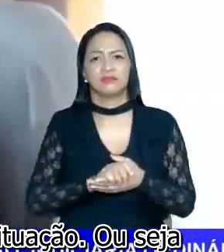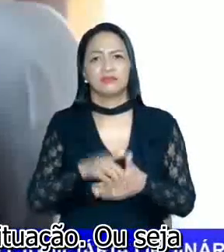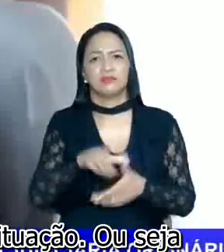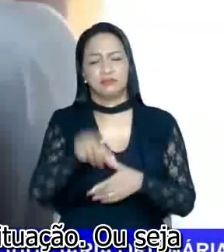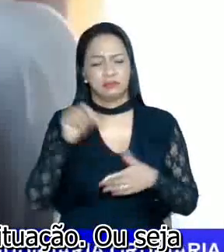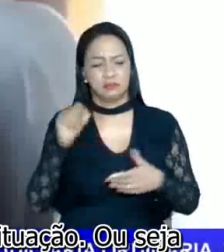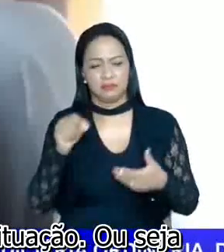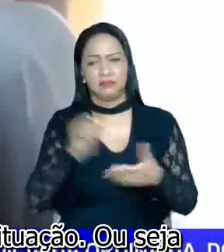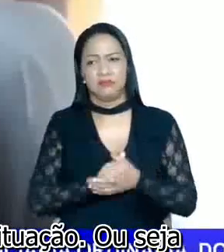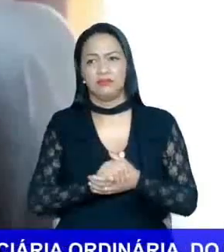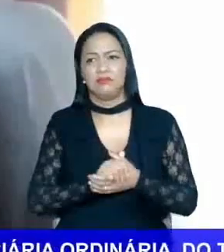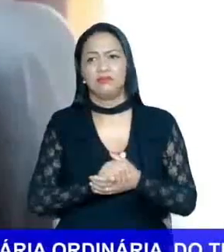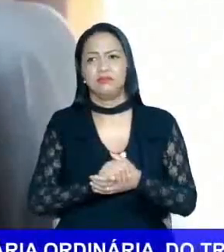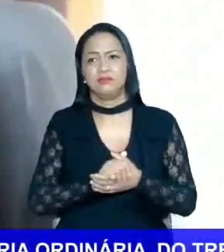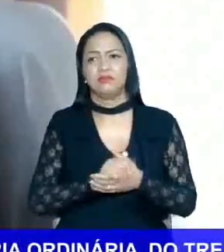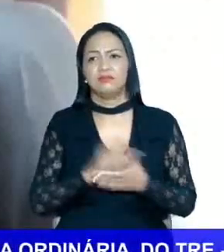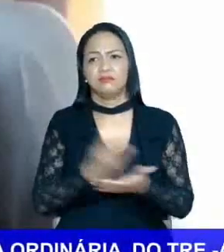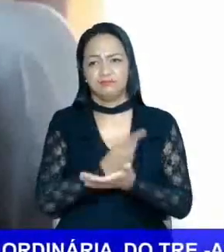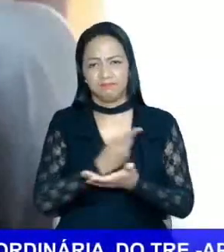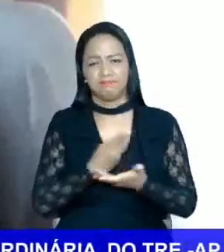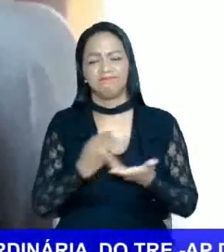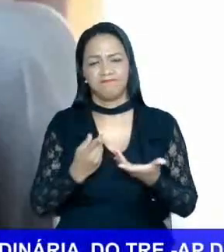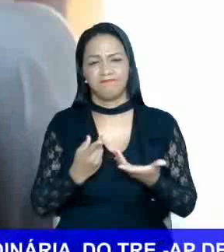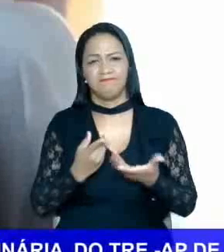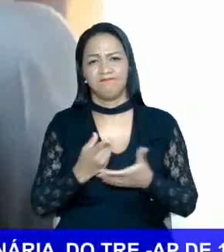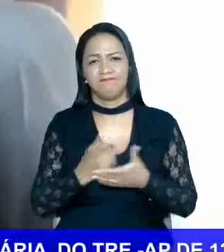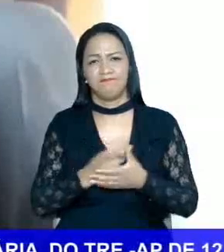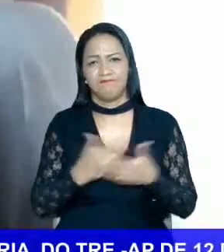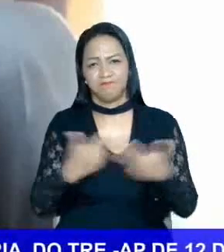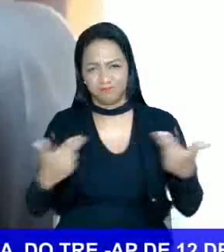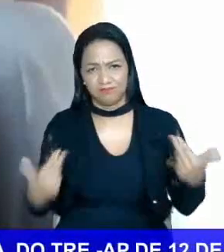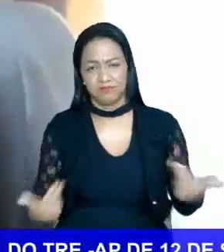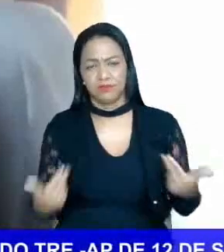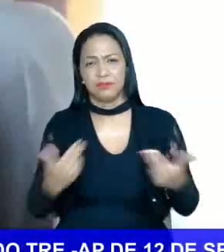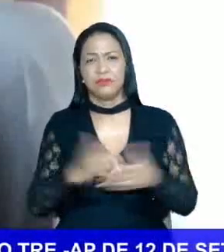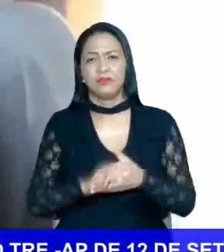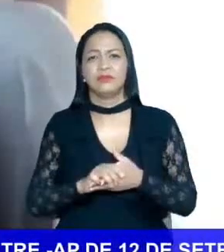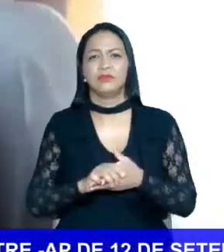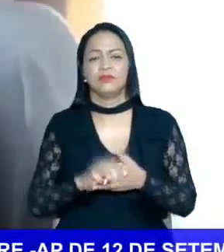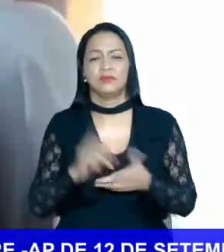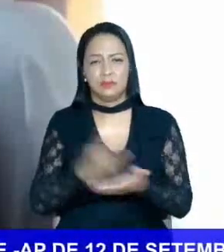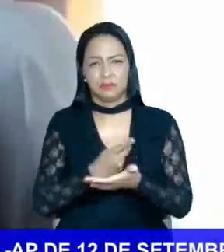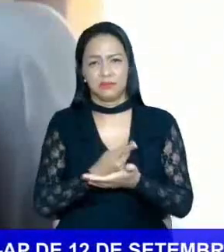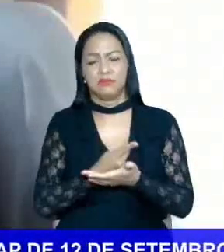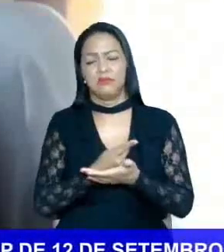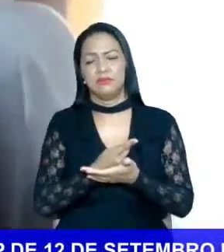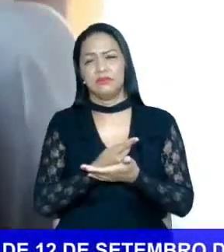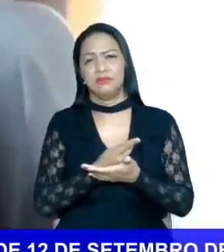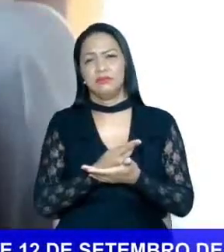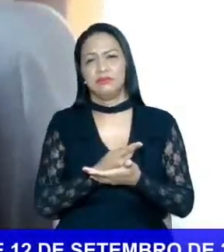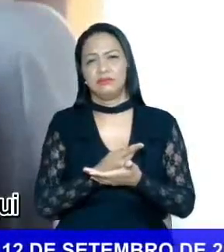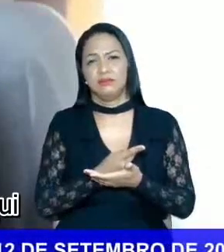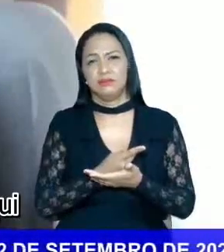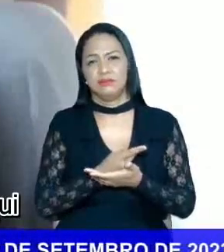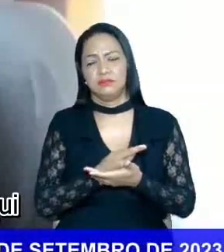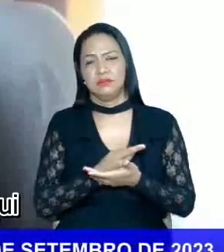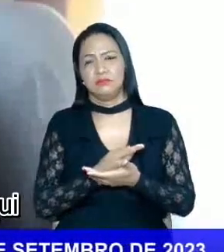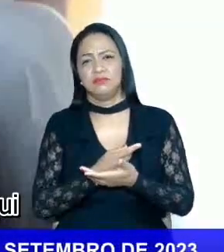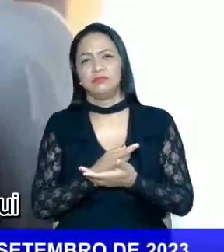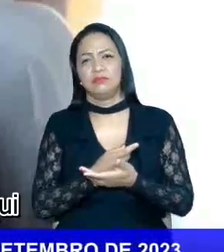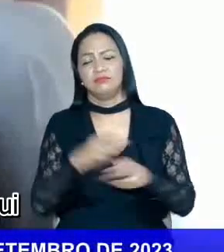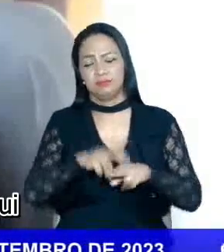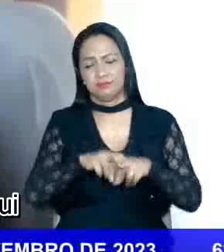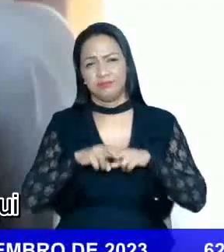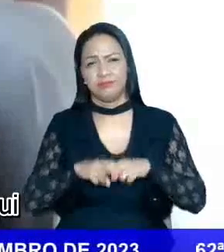ciência e ficou naquela situação. Ou seja, é uma situação que acaba ocorrendo, né, e por